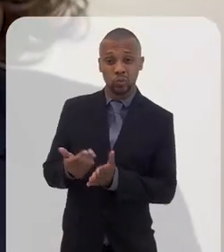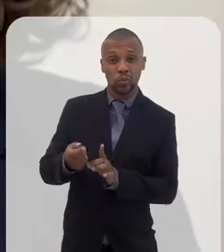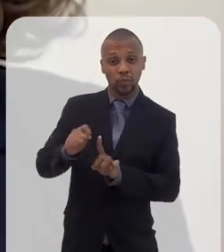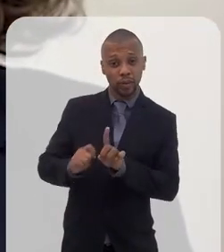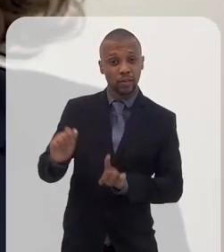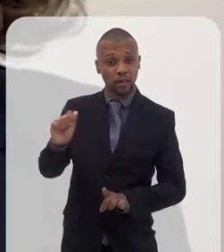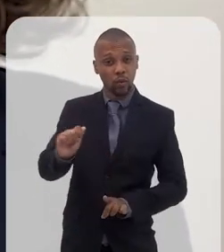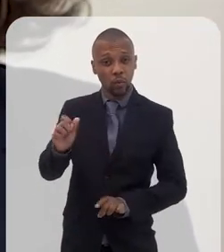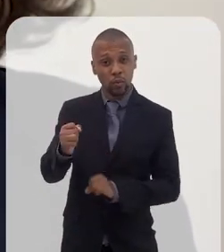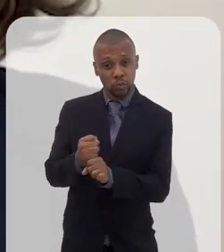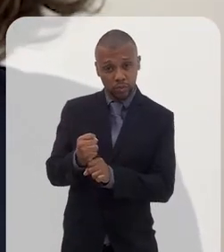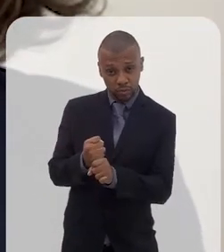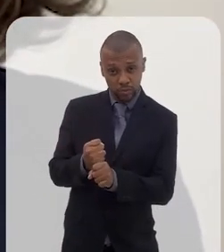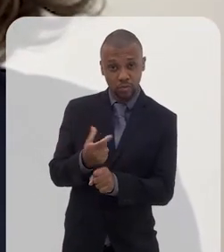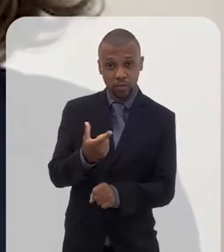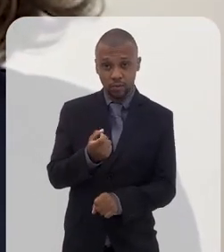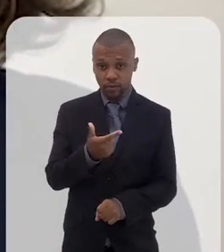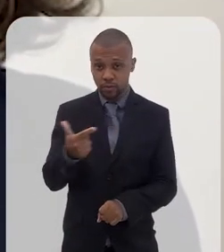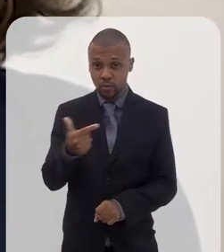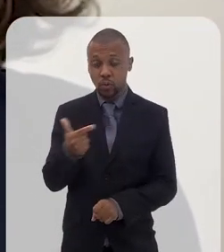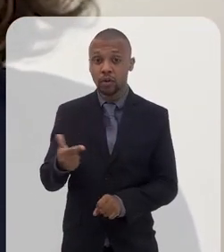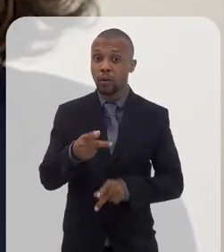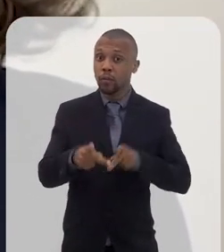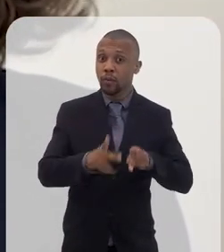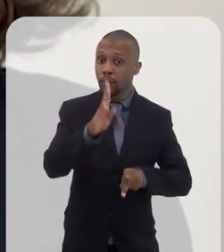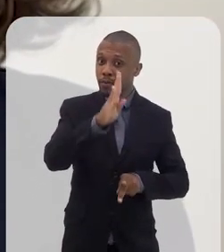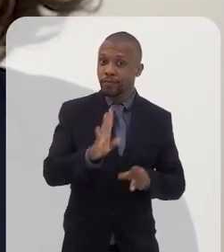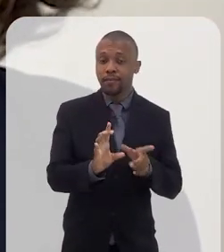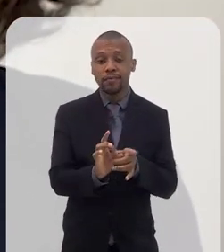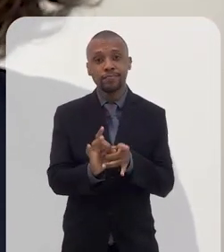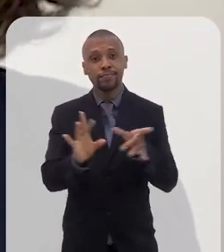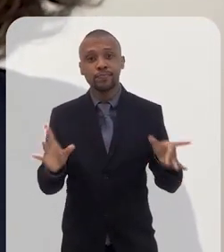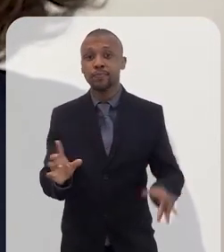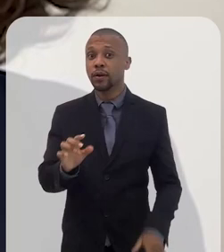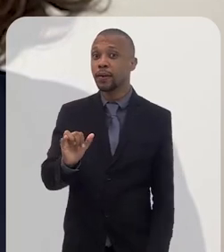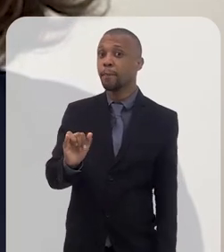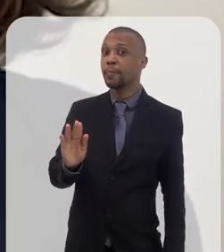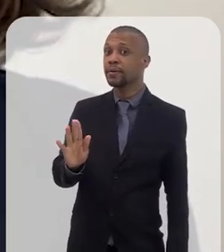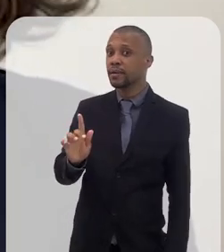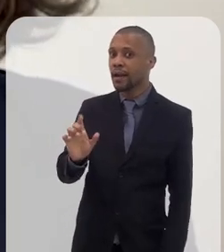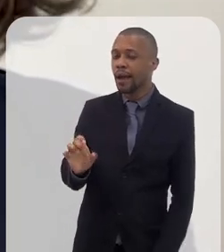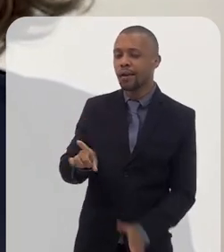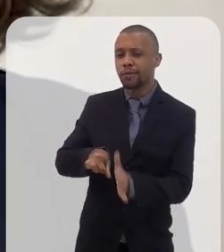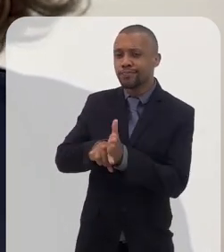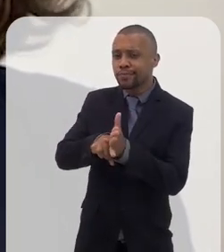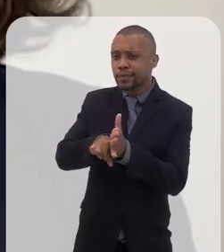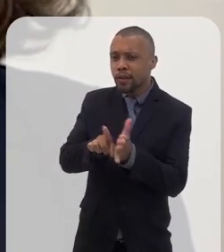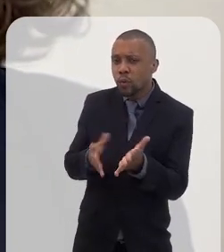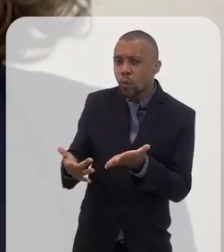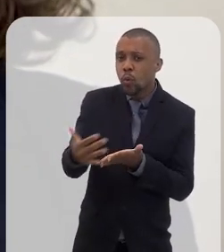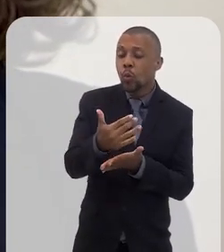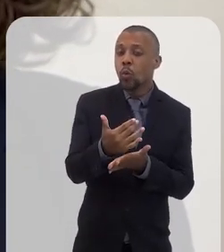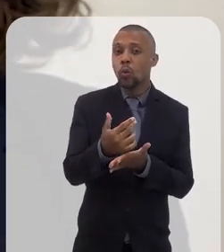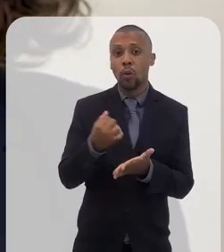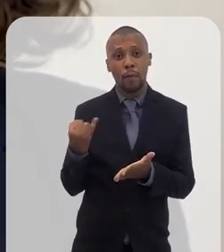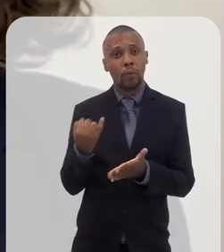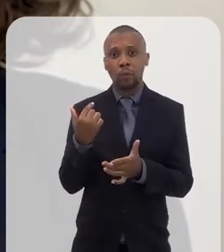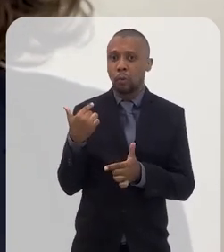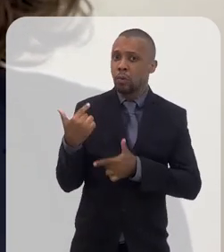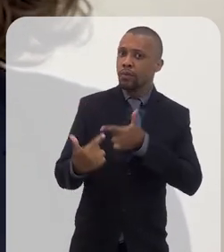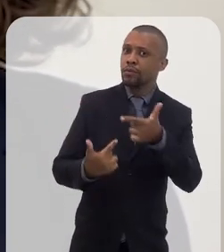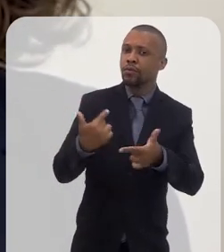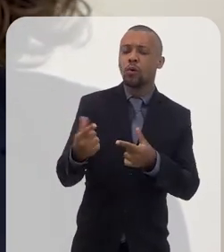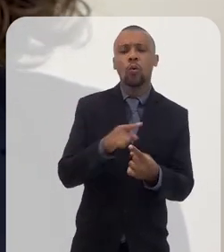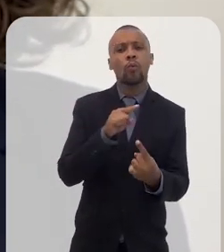partir de agosto desse ano, a população brasileira vai abrir as suas portas para o censo demográfico do IBGE. Essa é uma importante